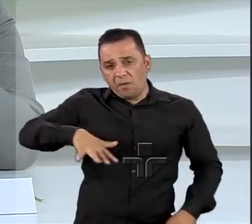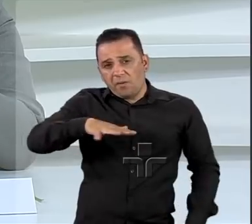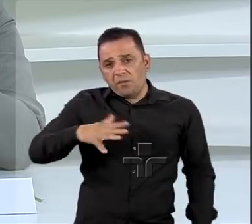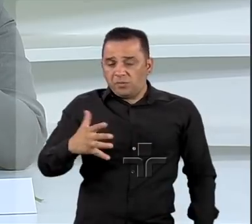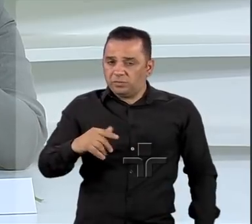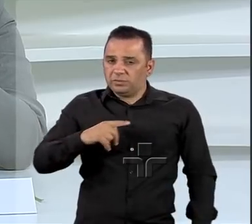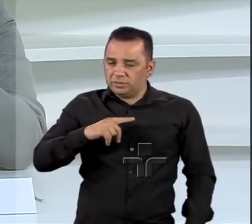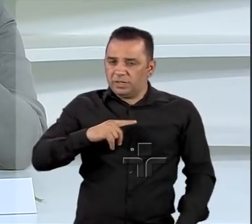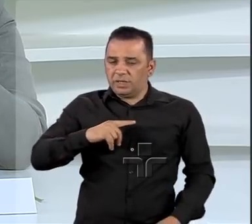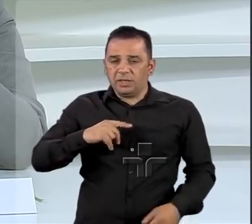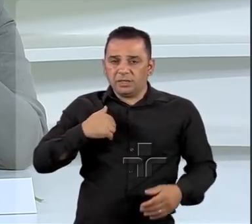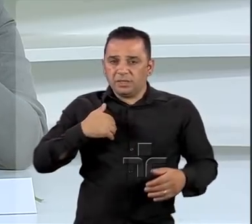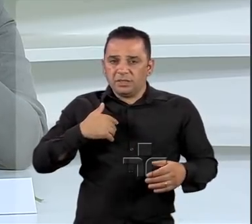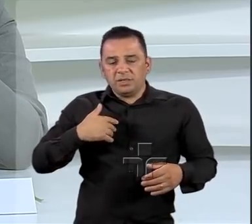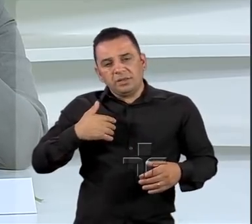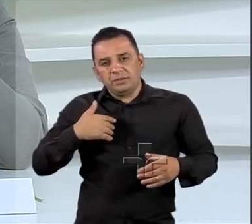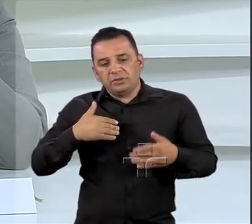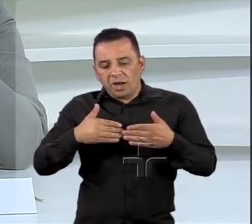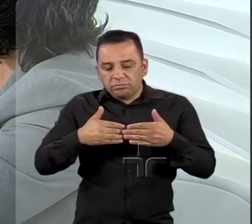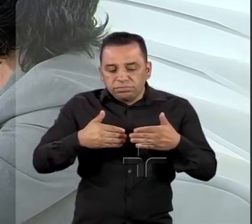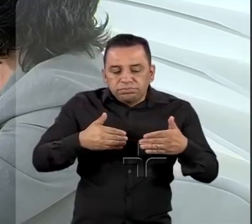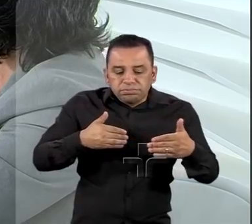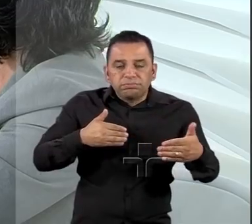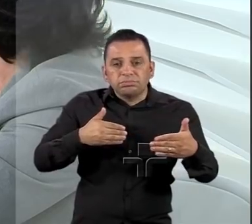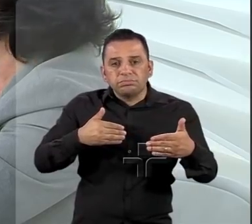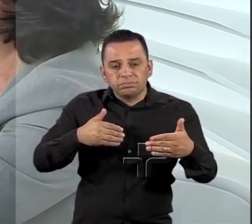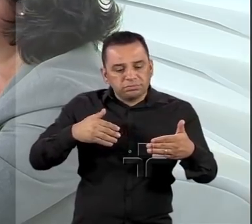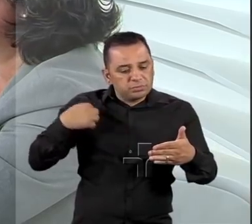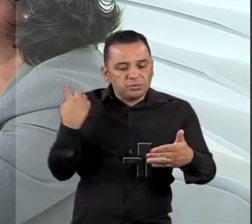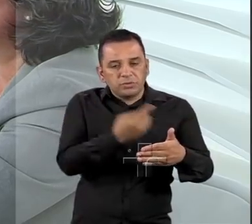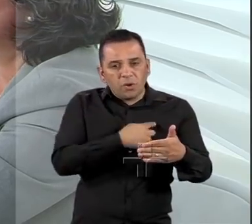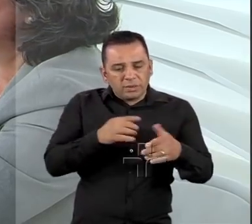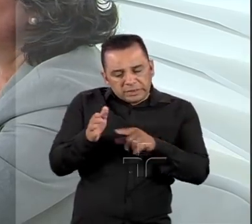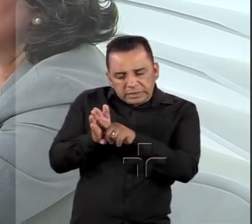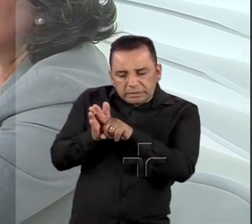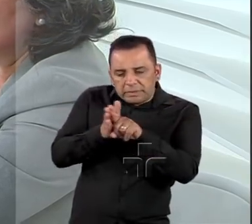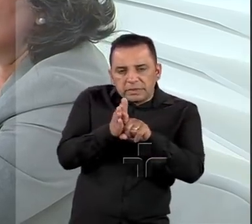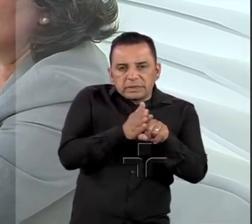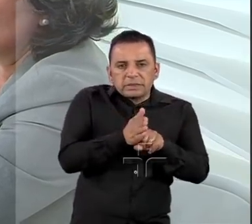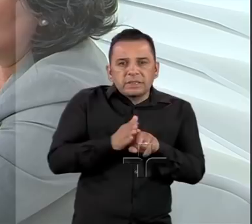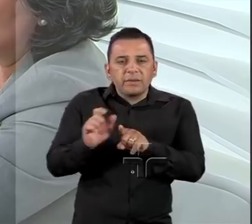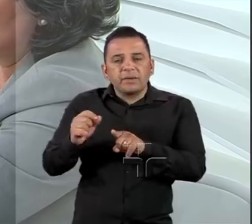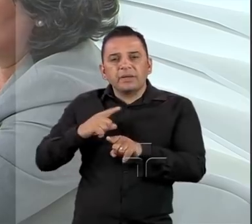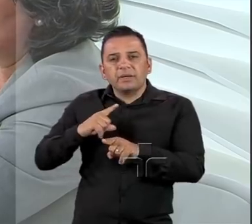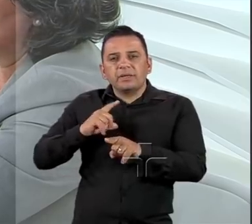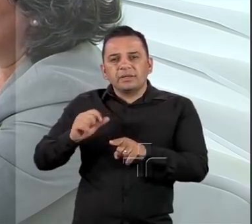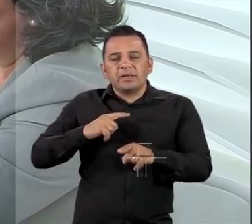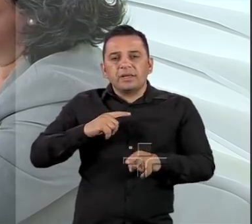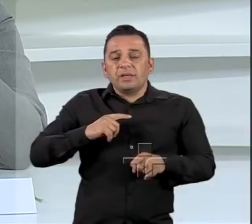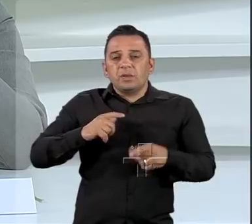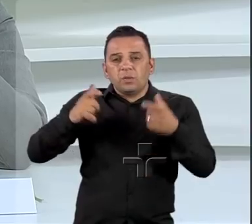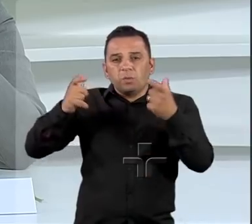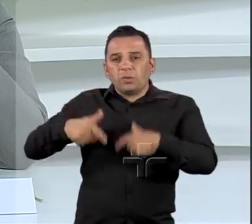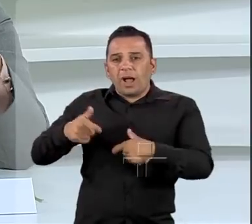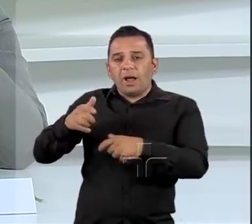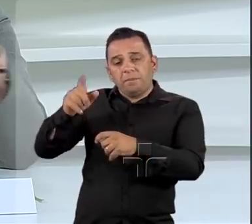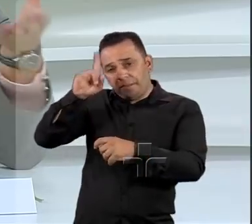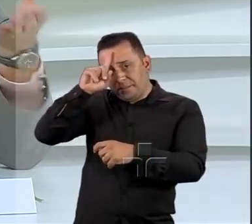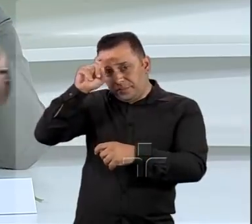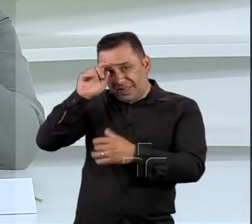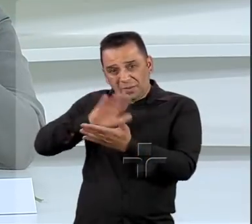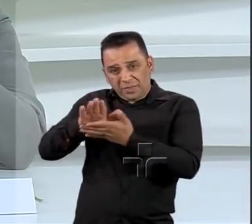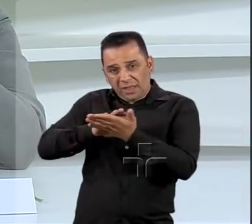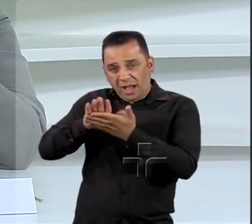médio prazo, procurar organizar, acho que é fundamental a gente fazer um mapeamento daquilo que a gente chama de vazios assistenciais, porque quando a gente fala,